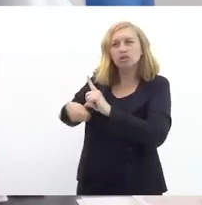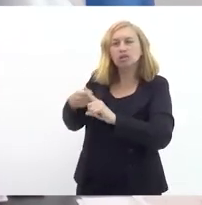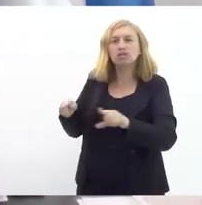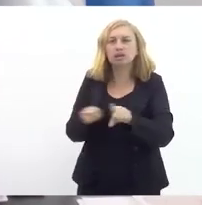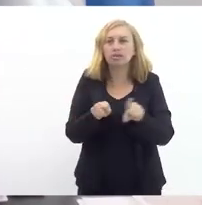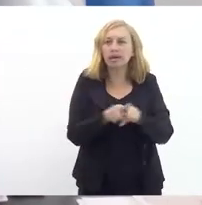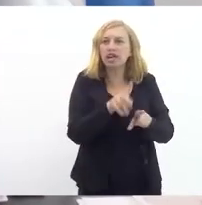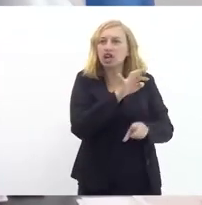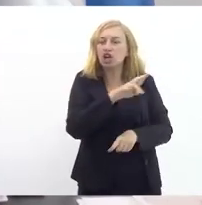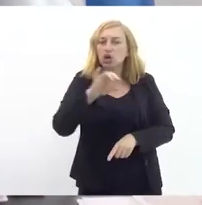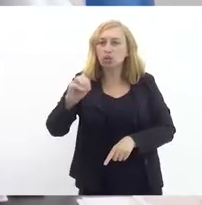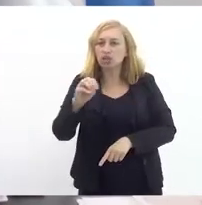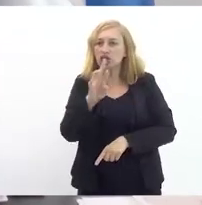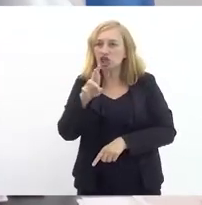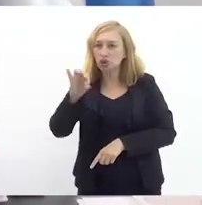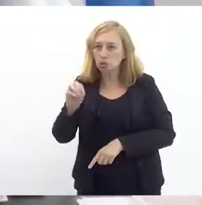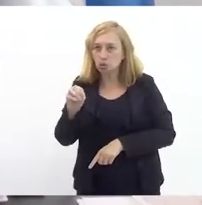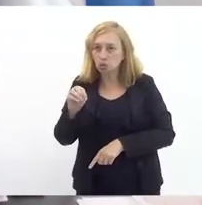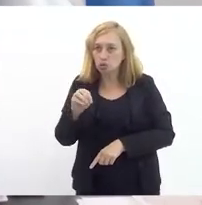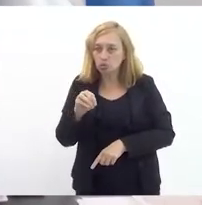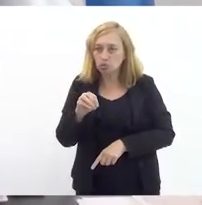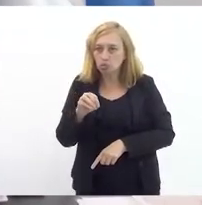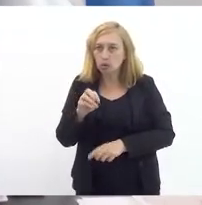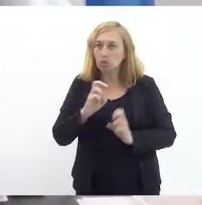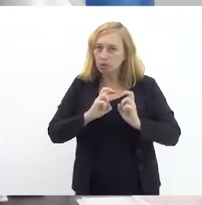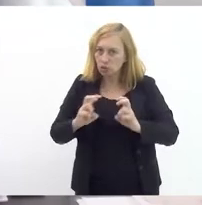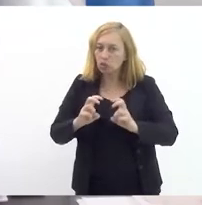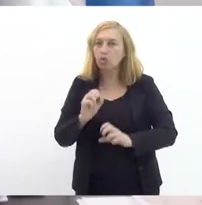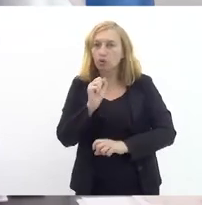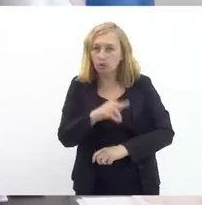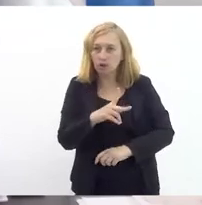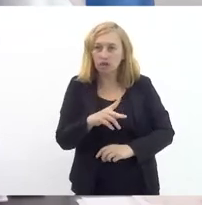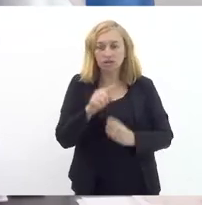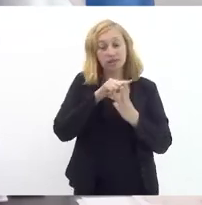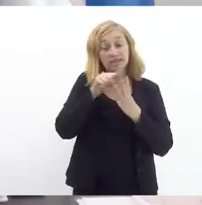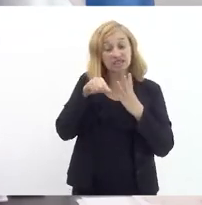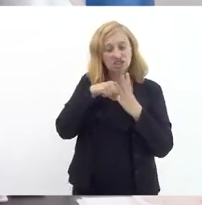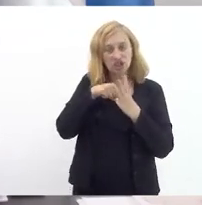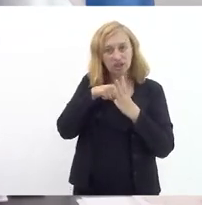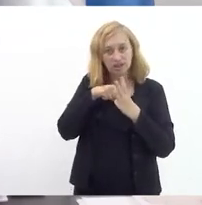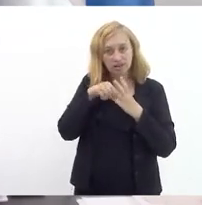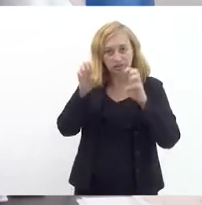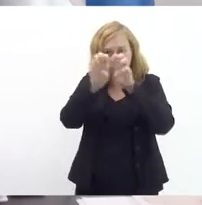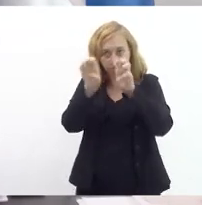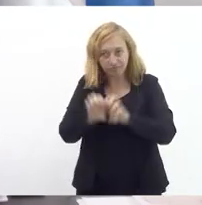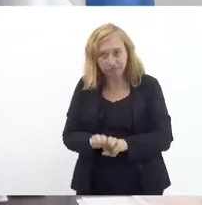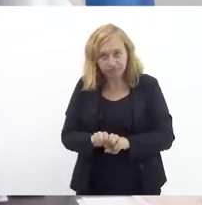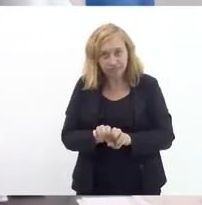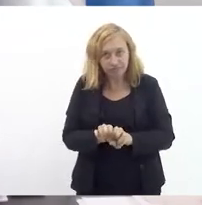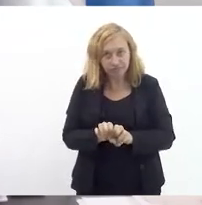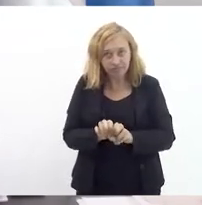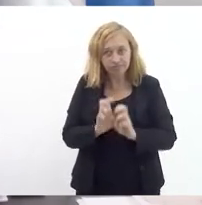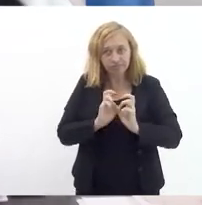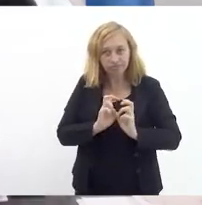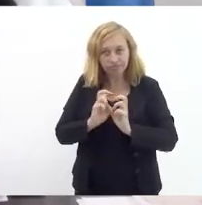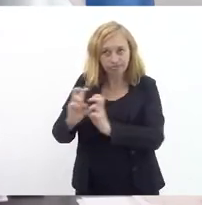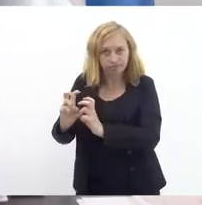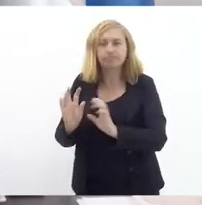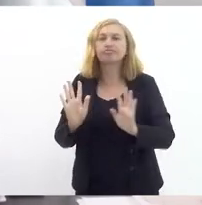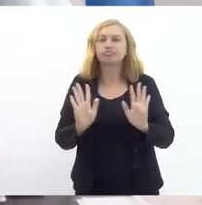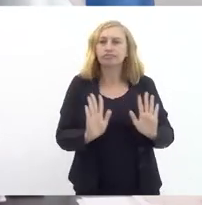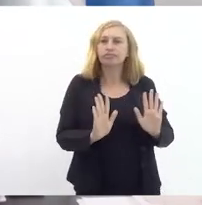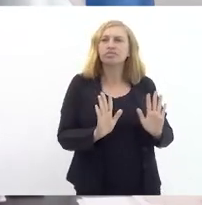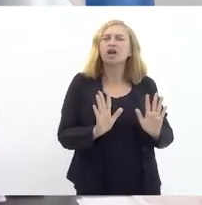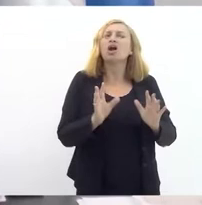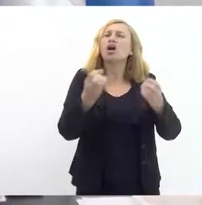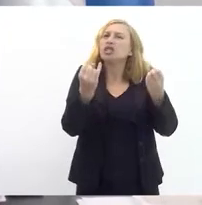Trilhos. Não, Rio Trilho é metrô. Pois é, metrô. Então, tem essas três estruturas no sistema ferroviário, é isso? Sim. Assim,